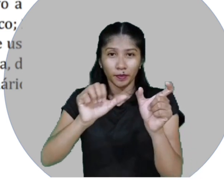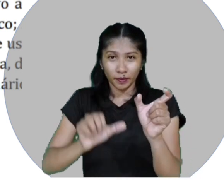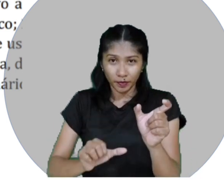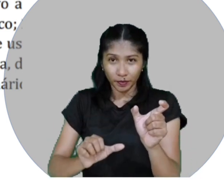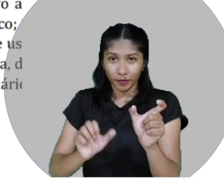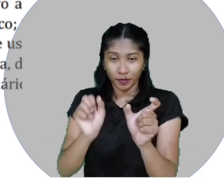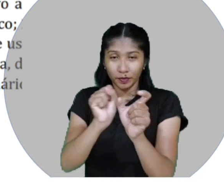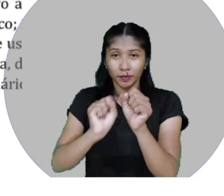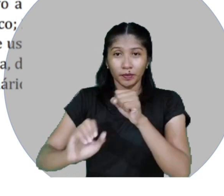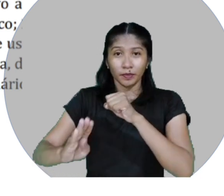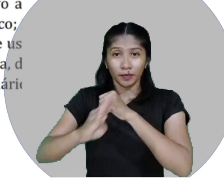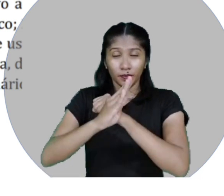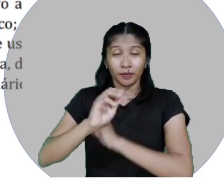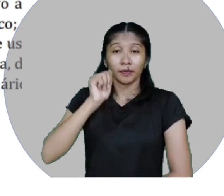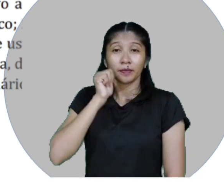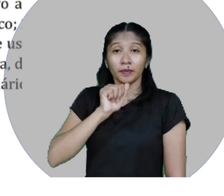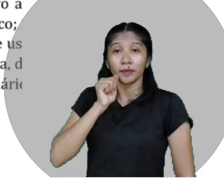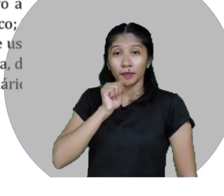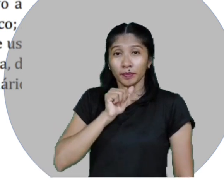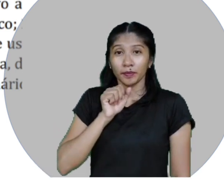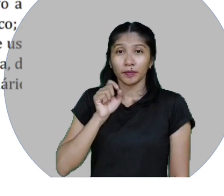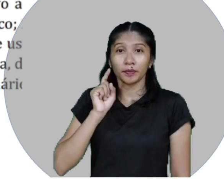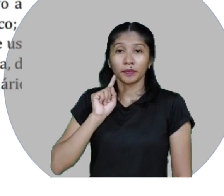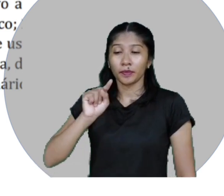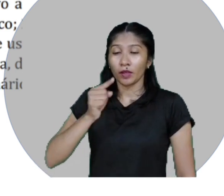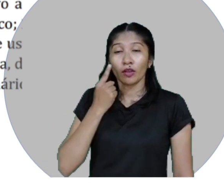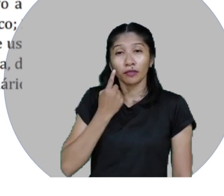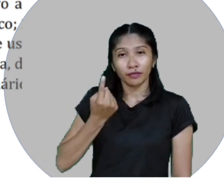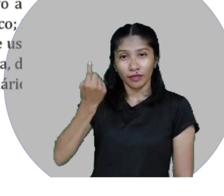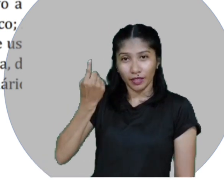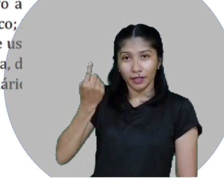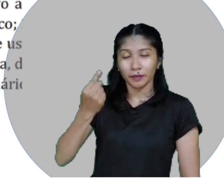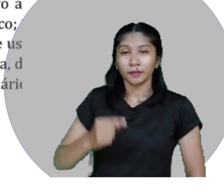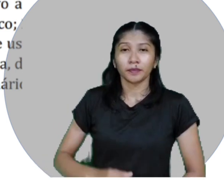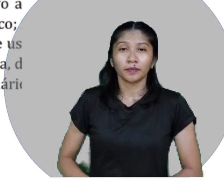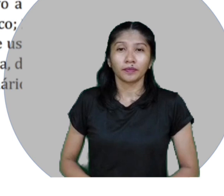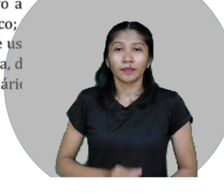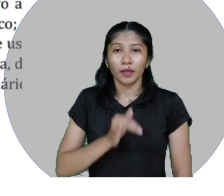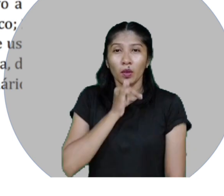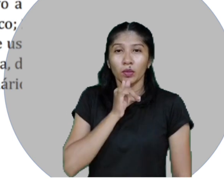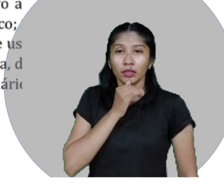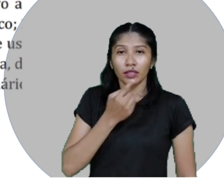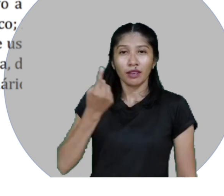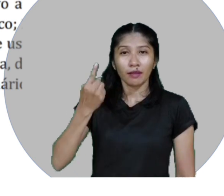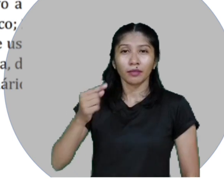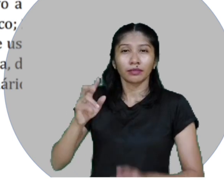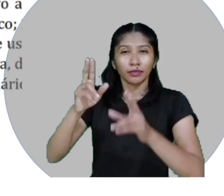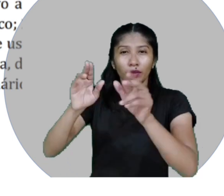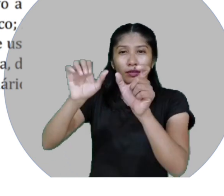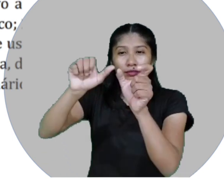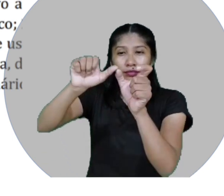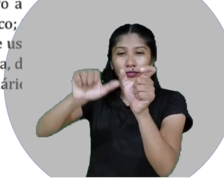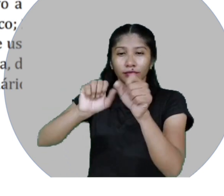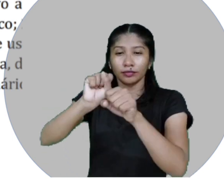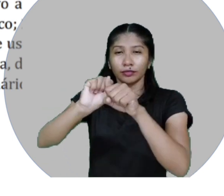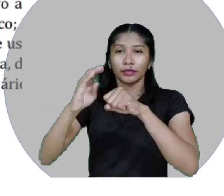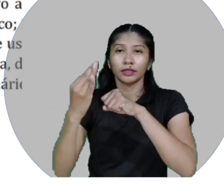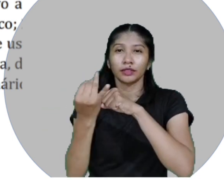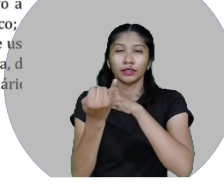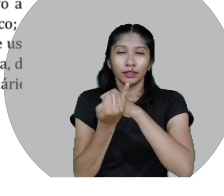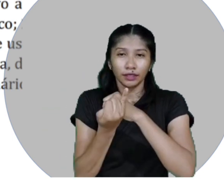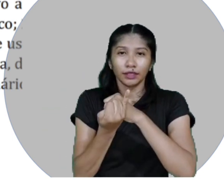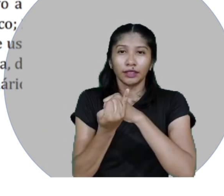substantivo feminino pública, ai, que coincide na sua declinação com o adjetivo